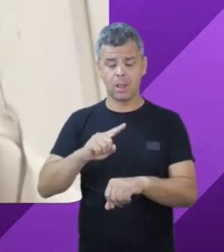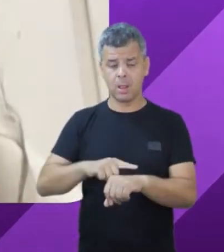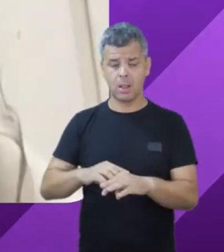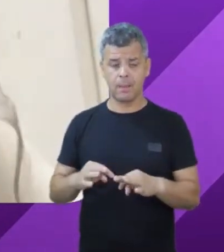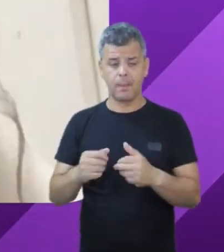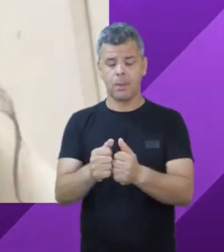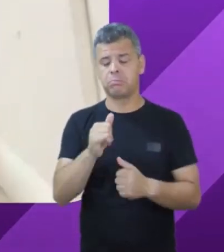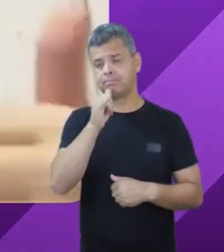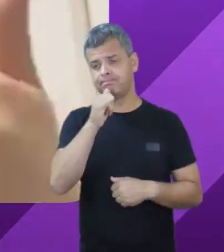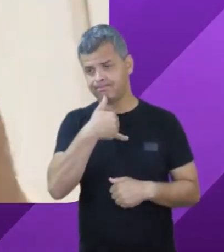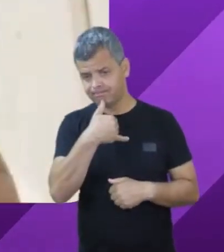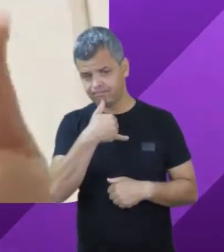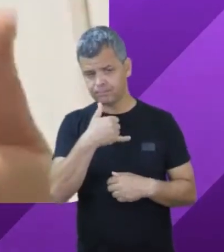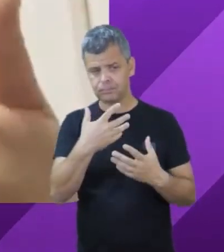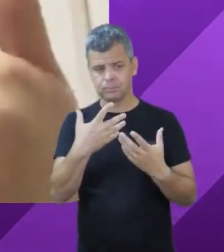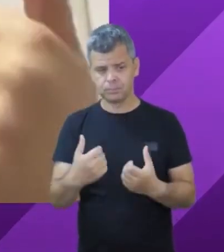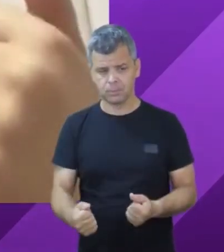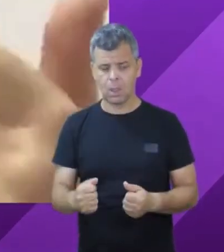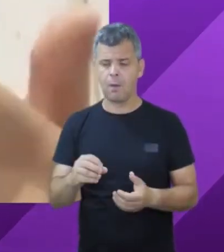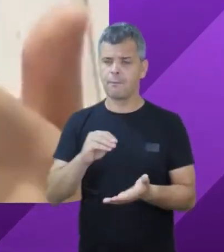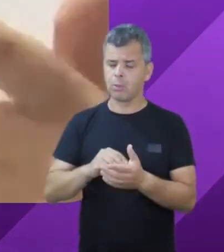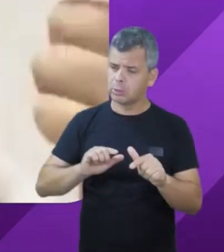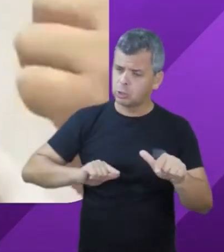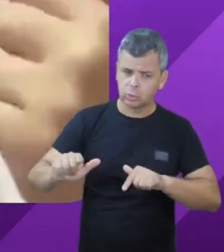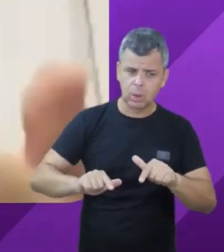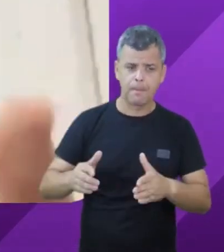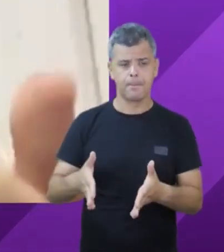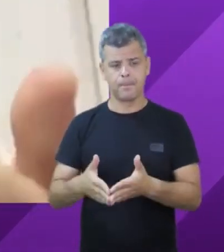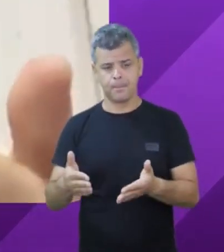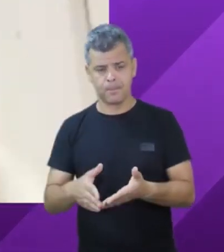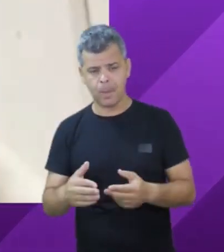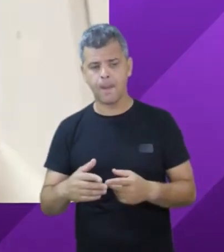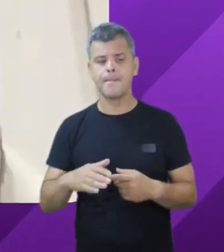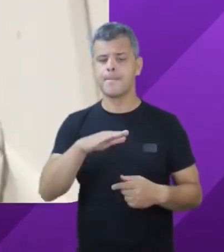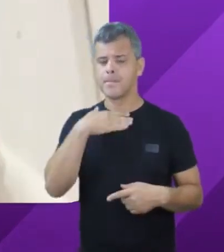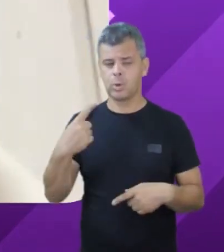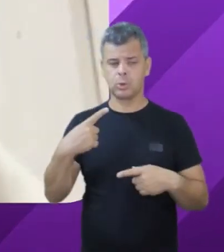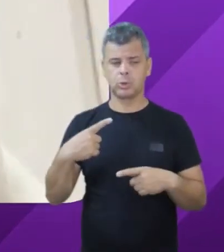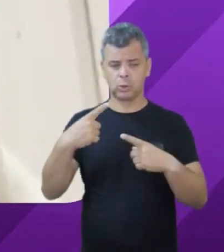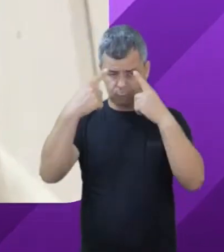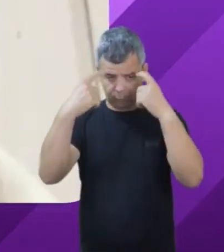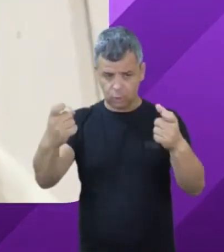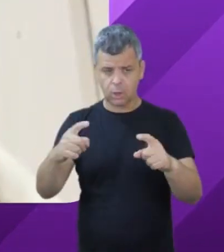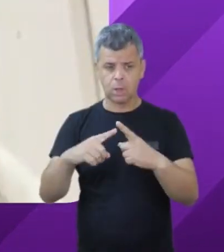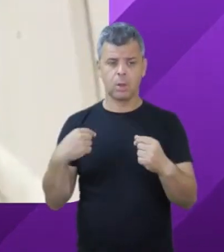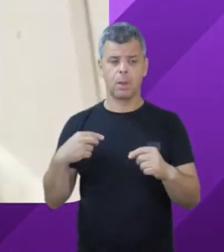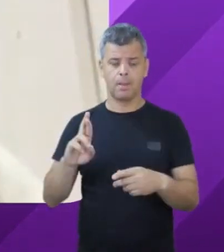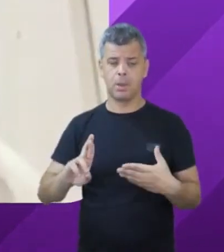elas infelizmente ocupam índice de desemprego, de pobreza, de mortes violentas e pouca representação